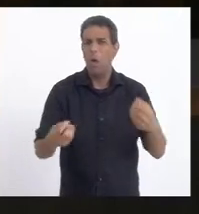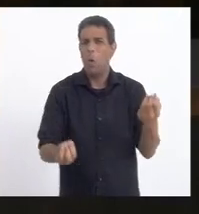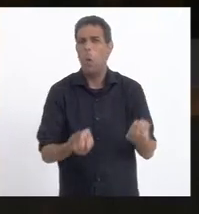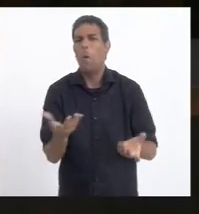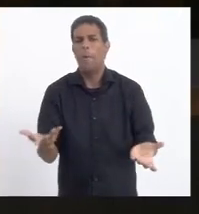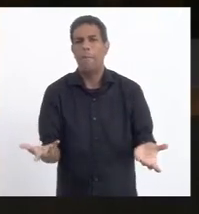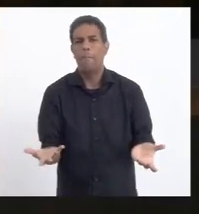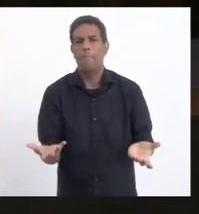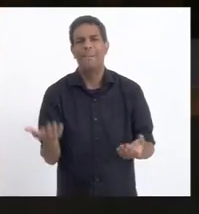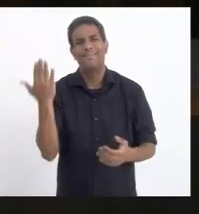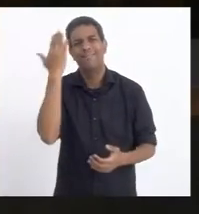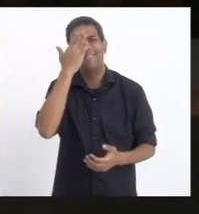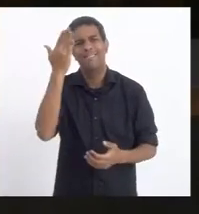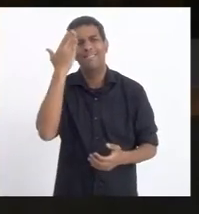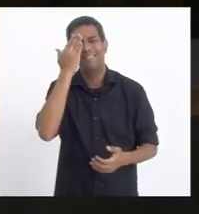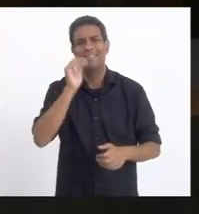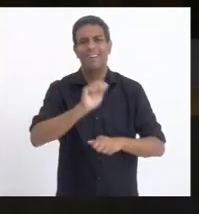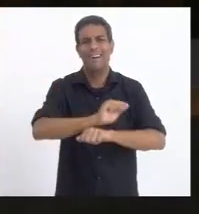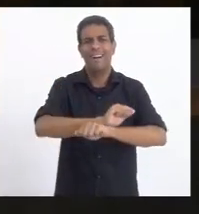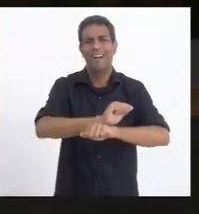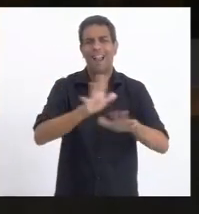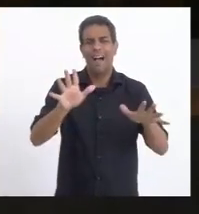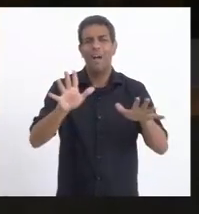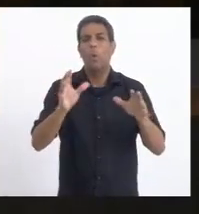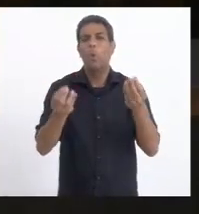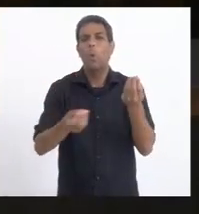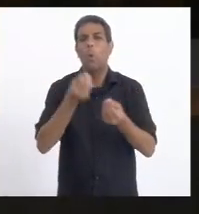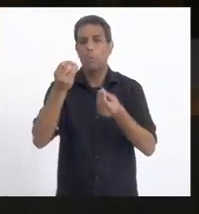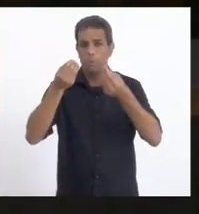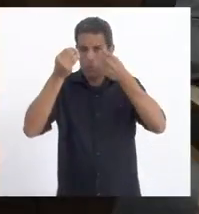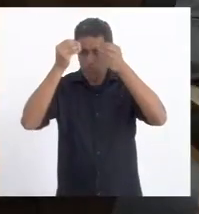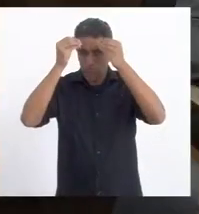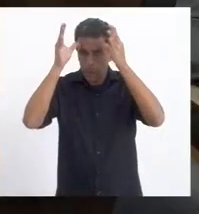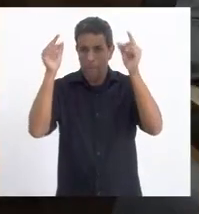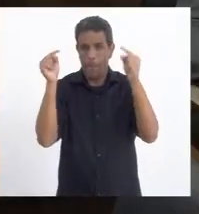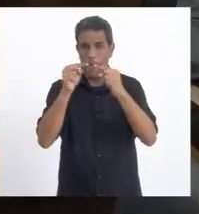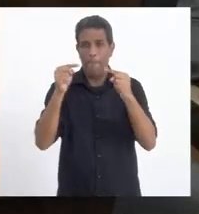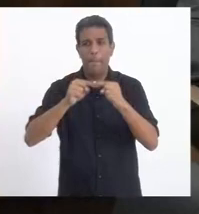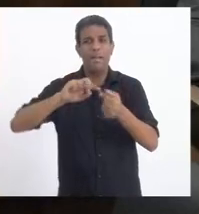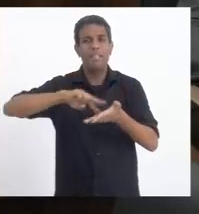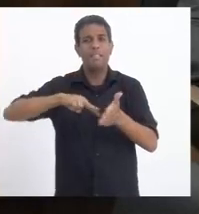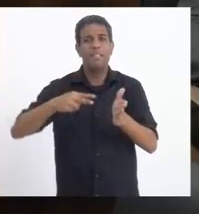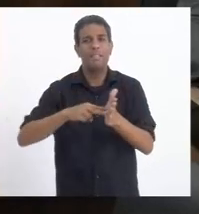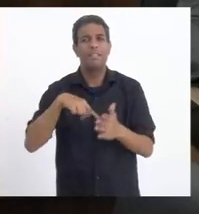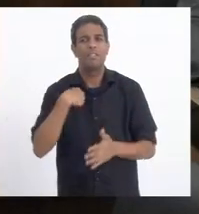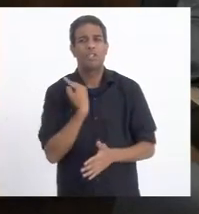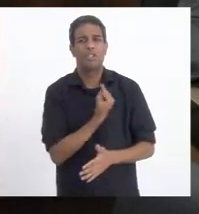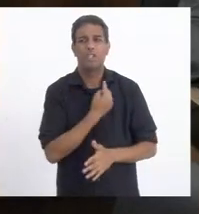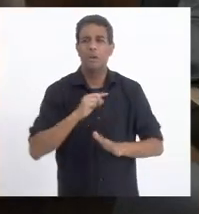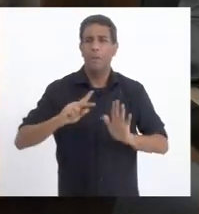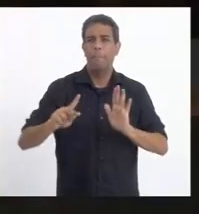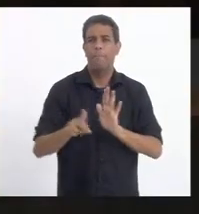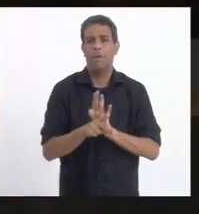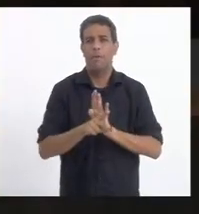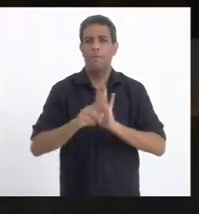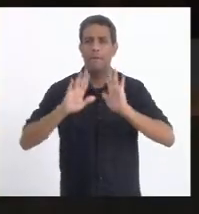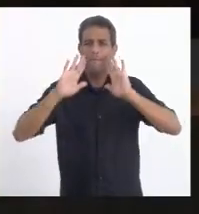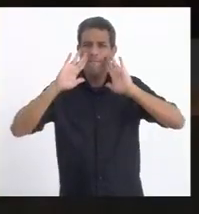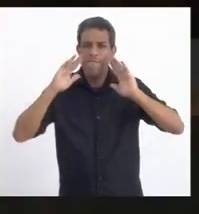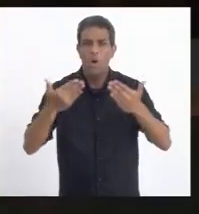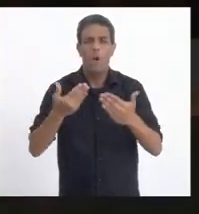ser entendido nenhum grau de conhecimento é o simples razão de ser